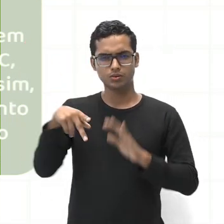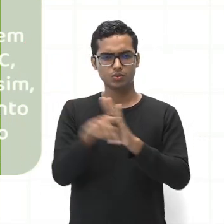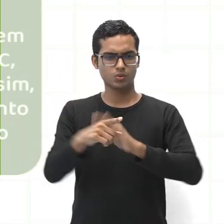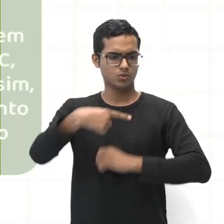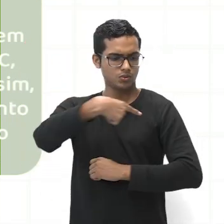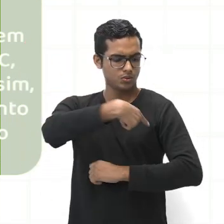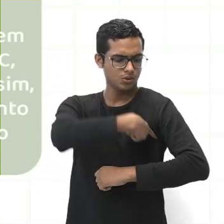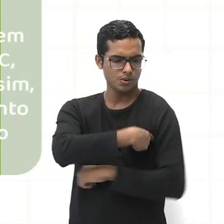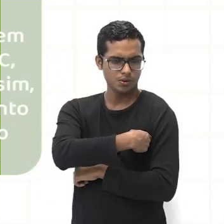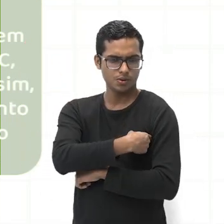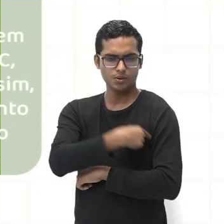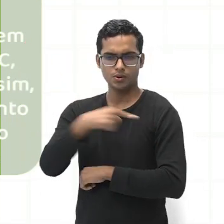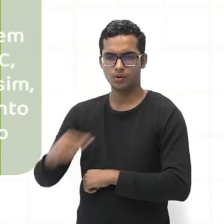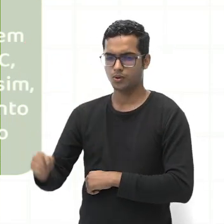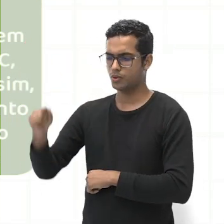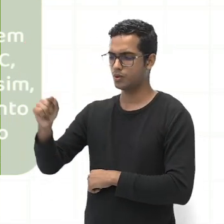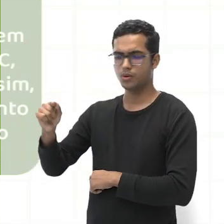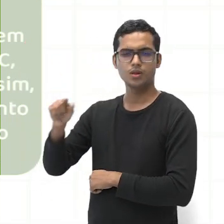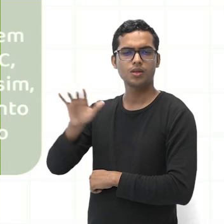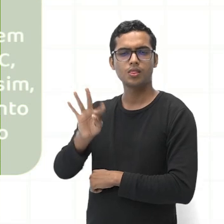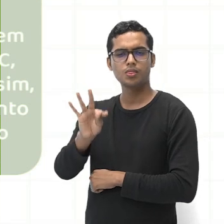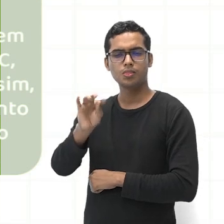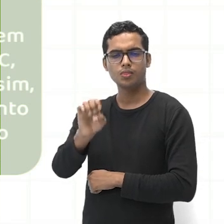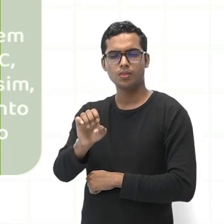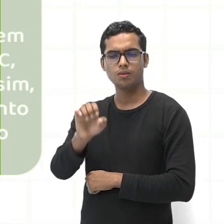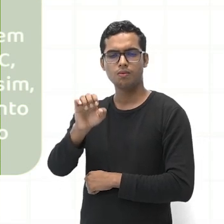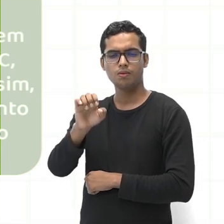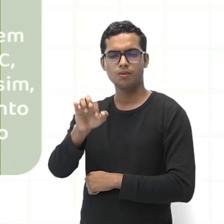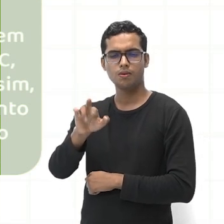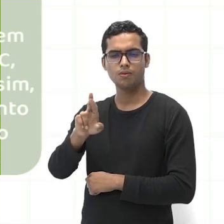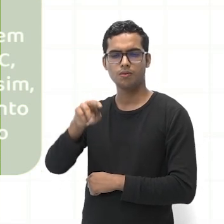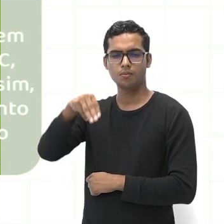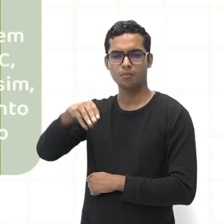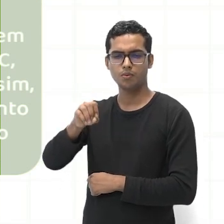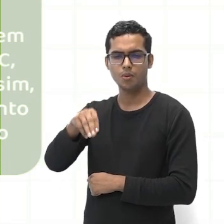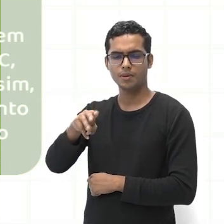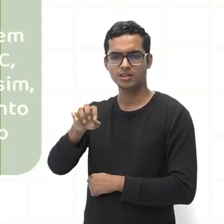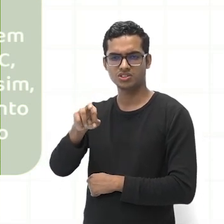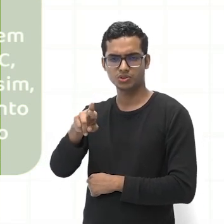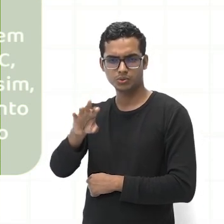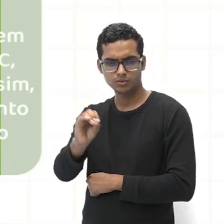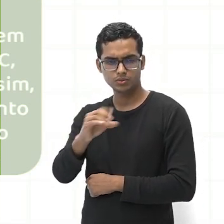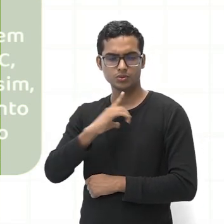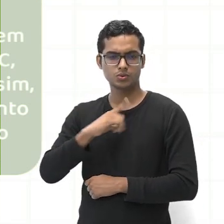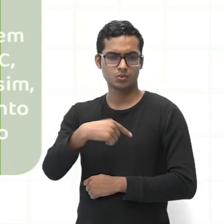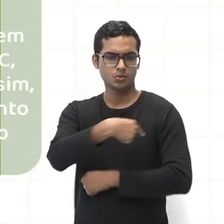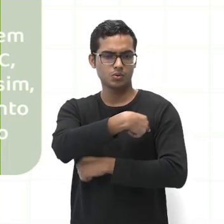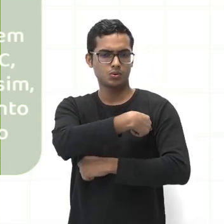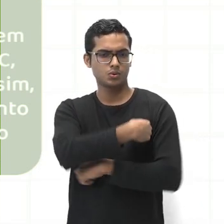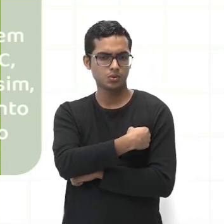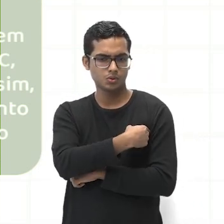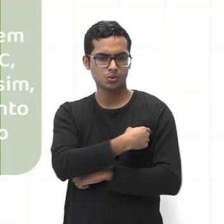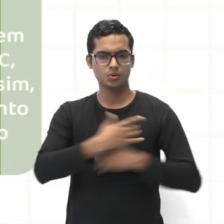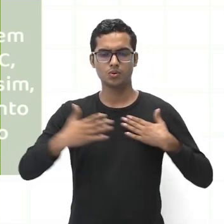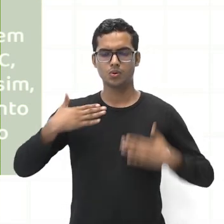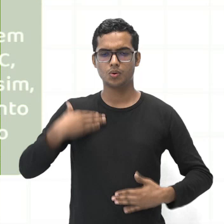termômetro, porque o nosso corpo apresenta uma temperatura em torno de